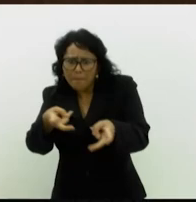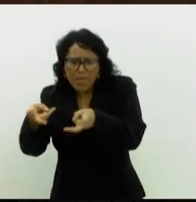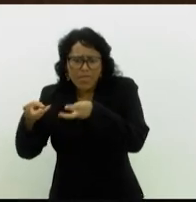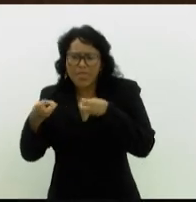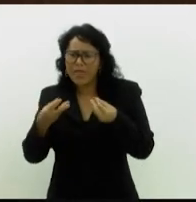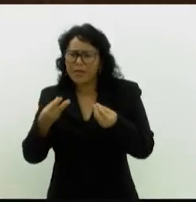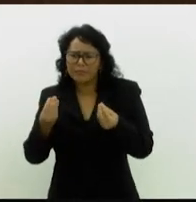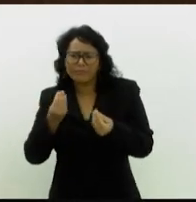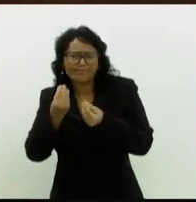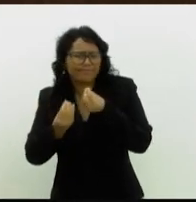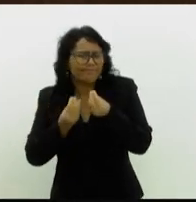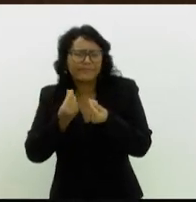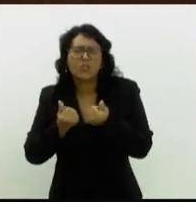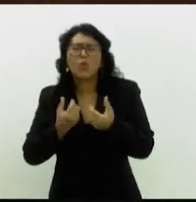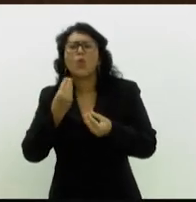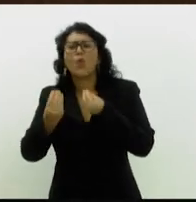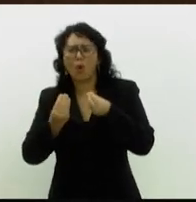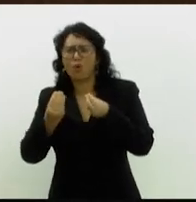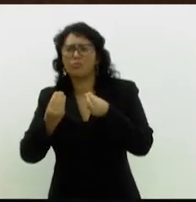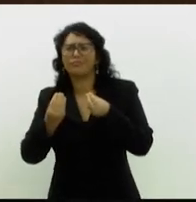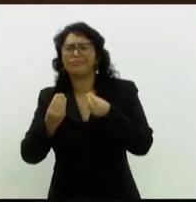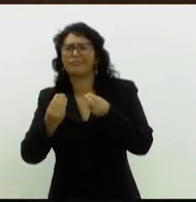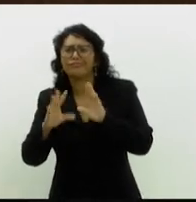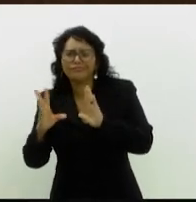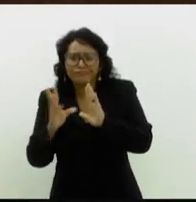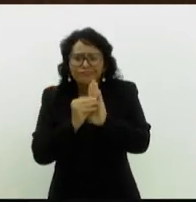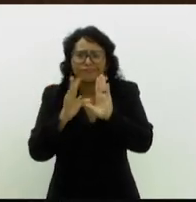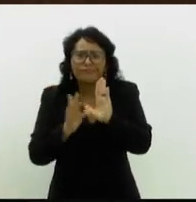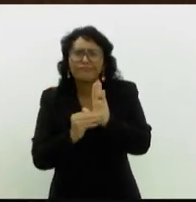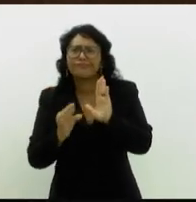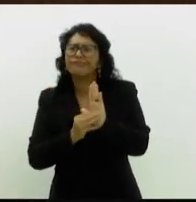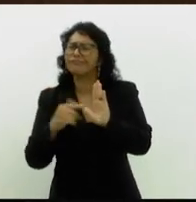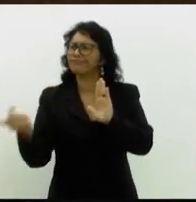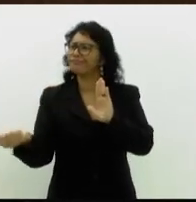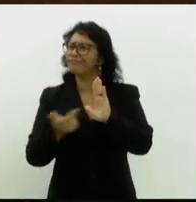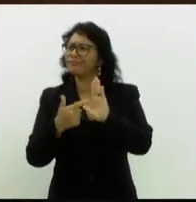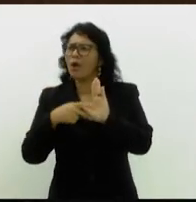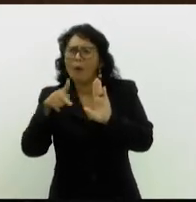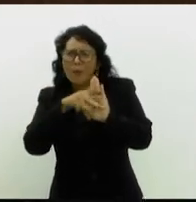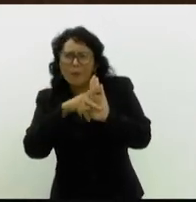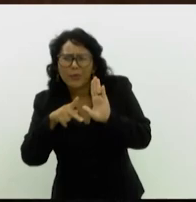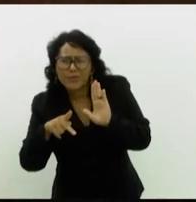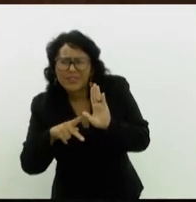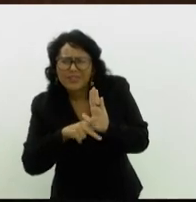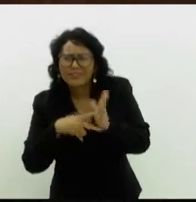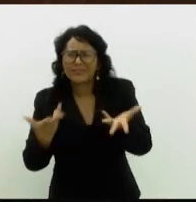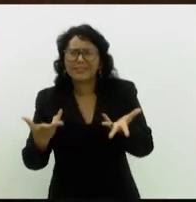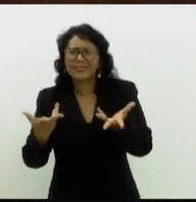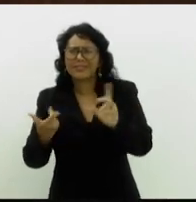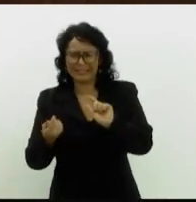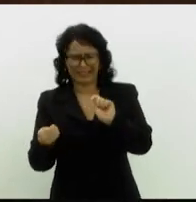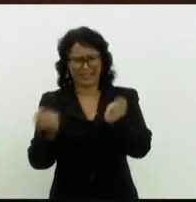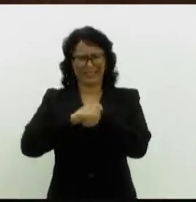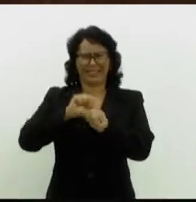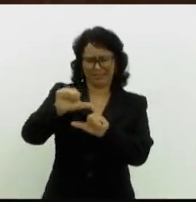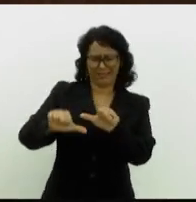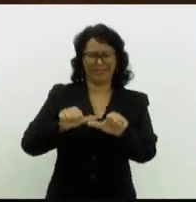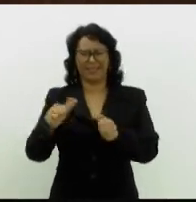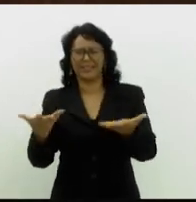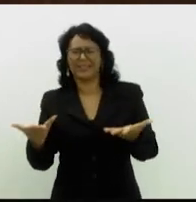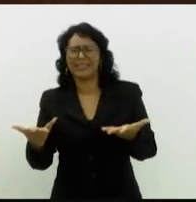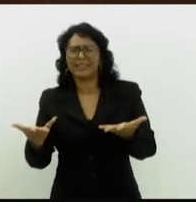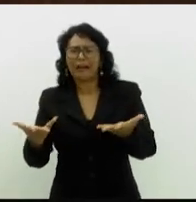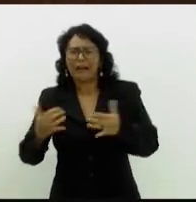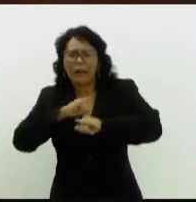Retorno massivo das emendas supressivas a projetos que é divergência por obviedade o tratamento da proliferação de